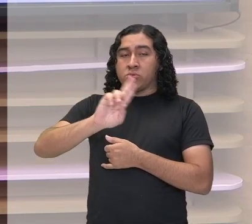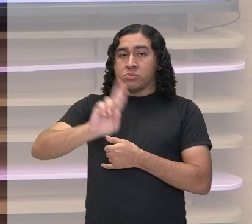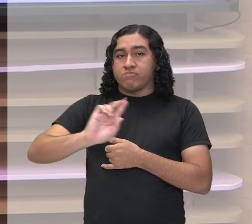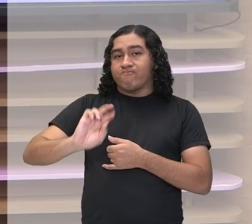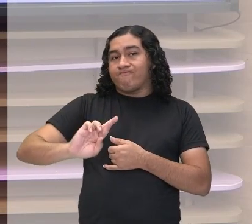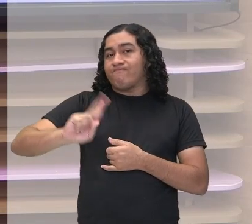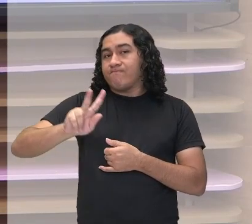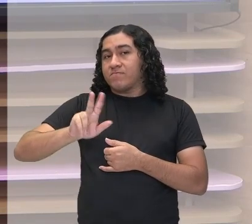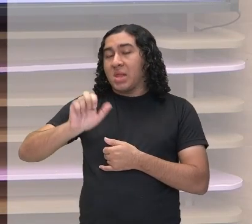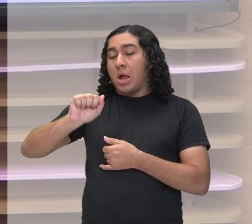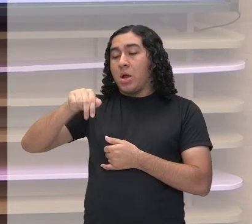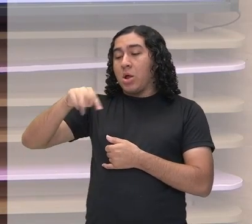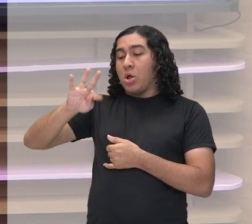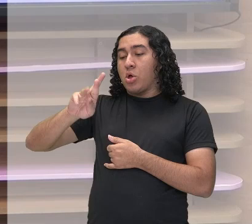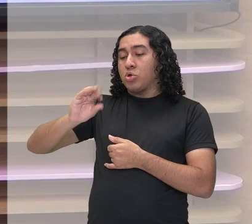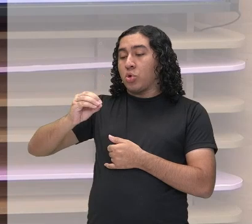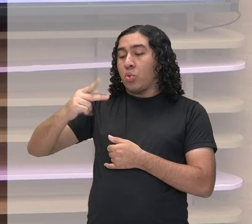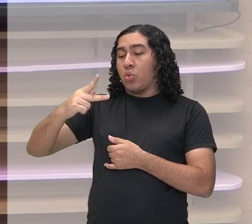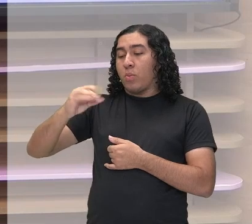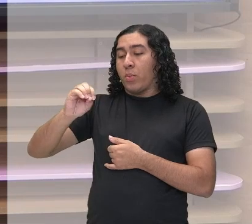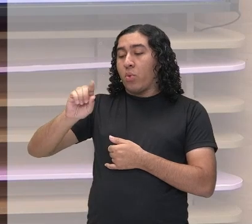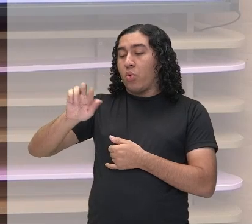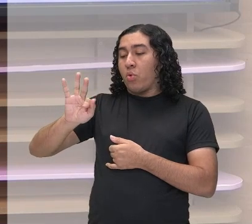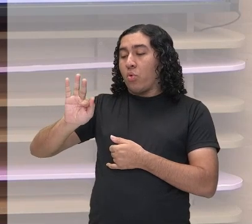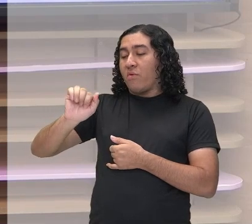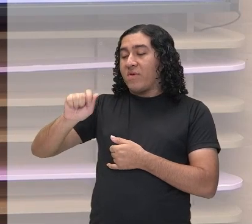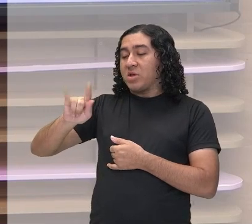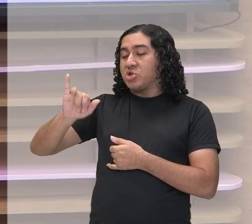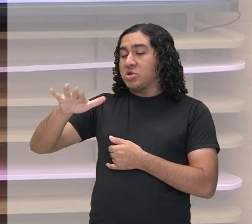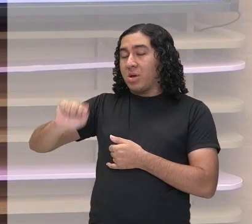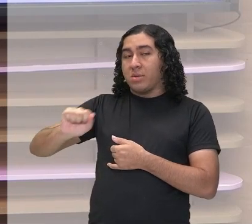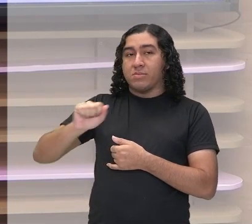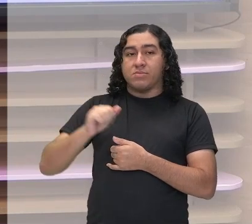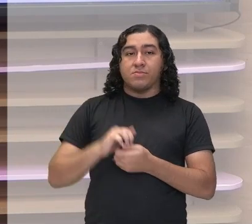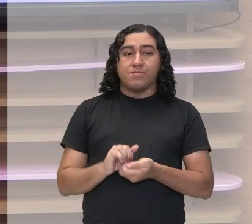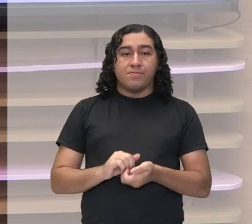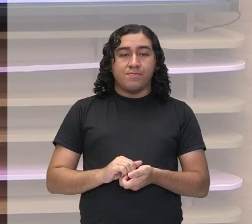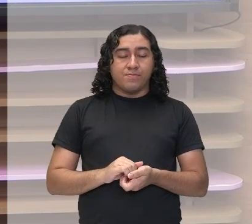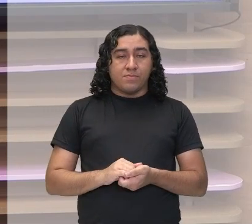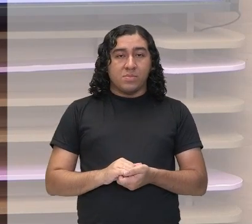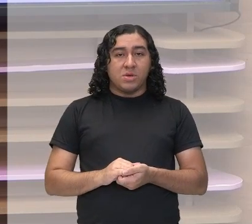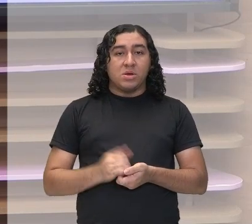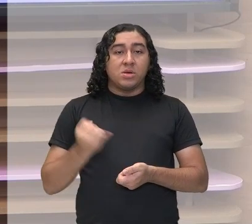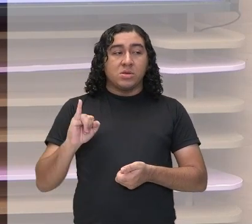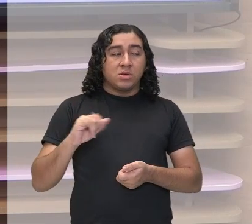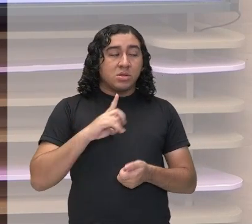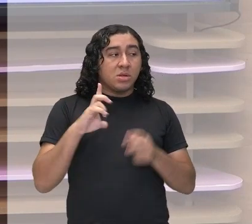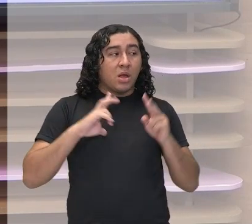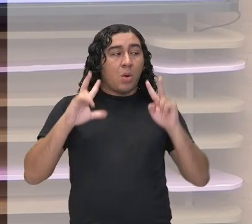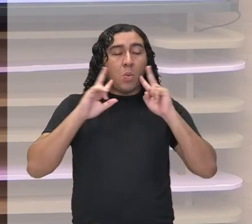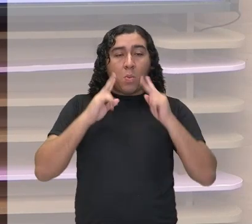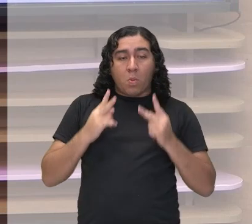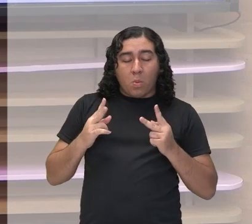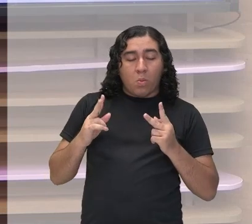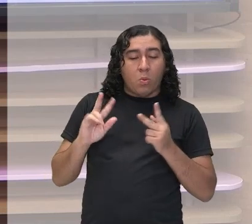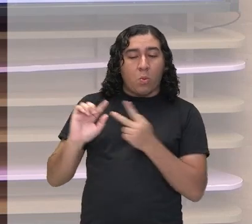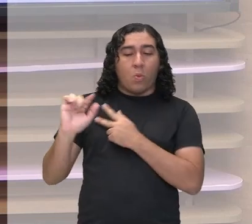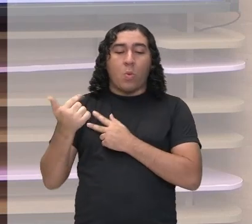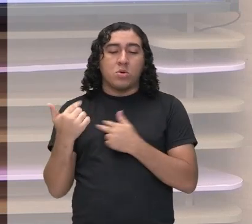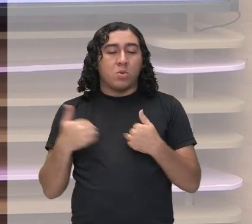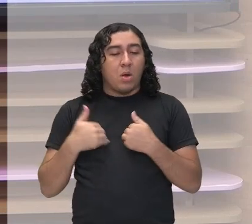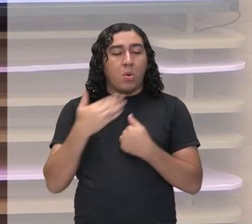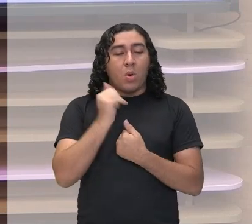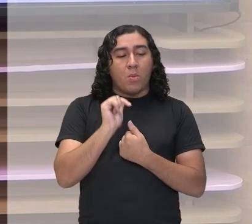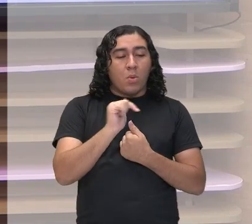é o termo corretamente utilizado quando uma espécie, né, se alimenta da outra, no caso de algumas culturas